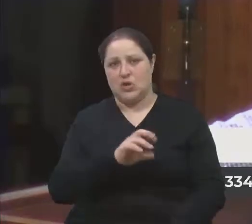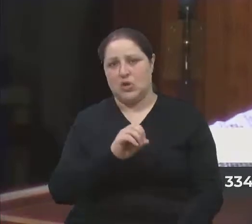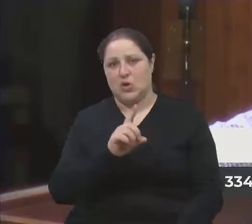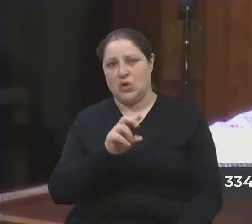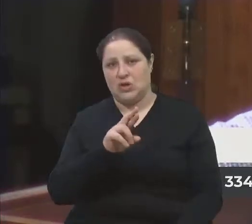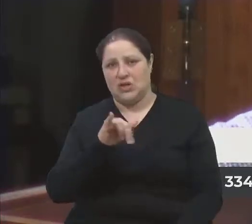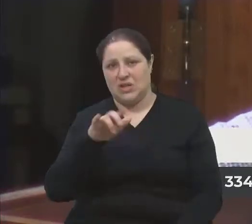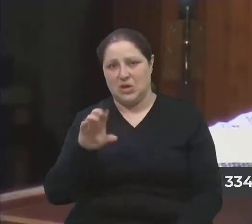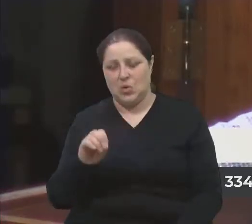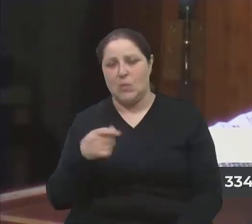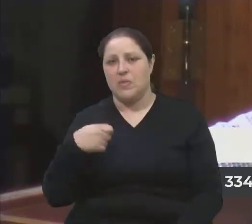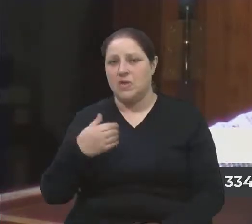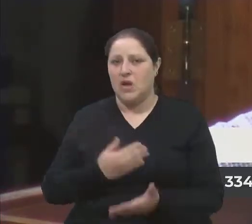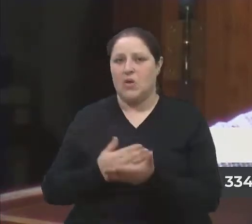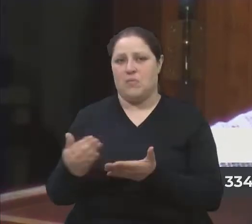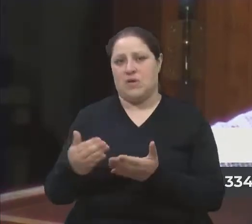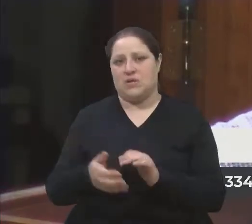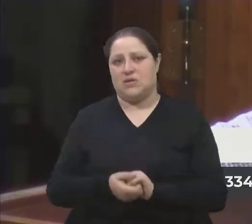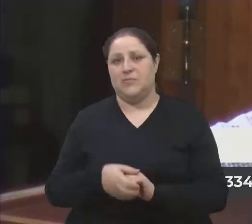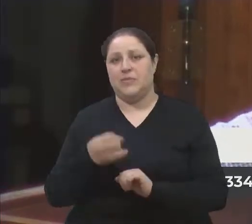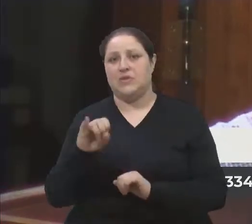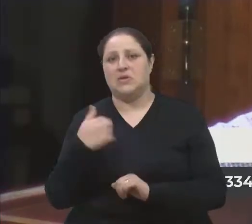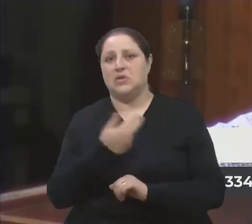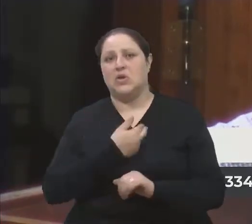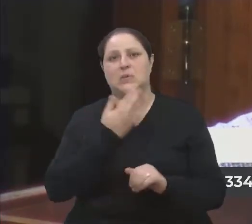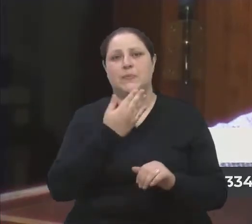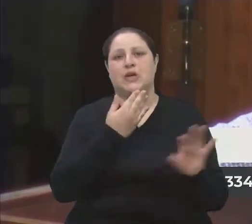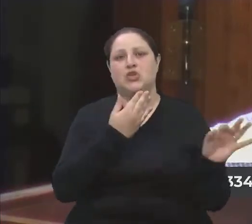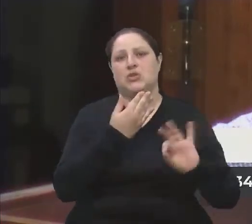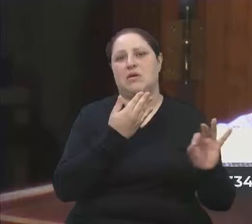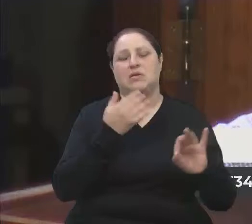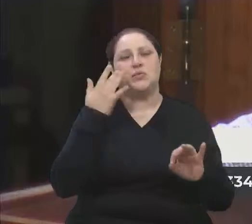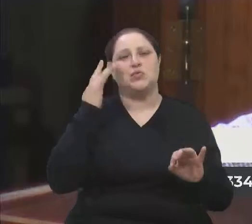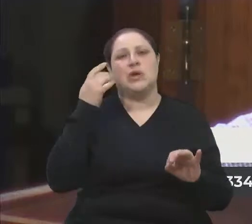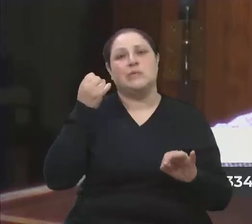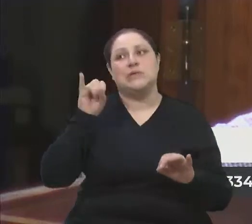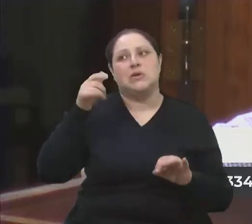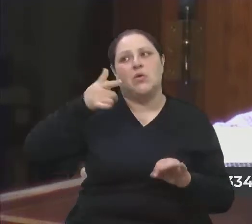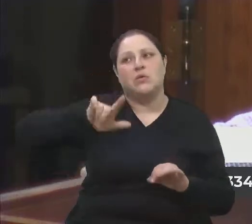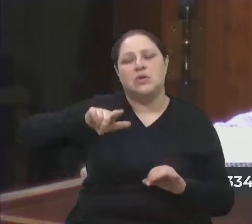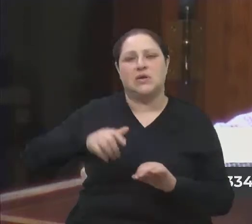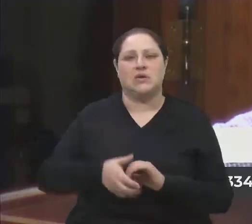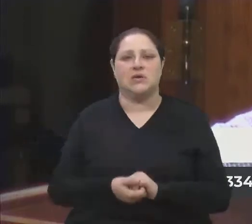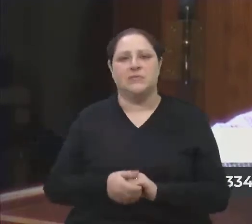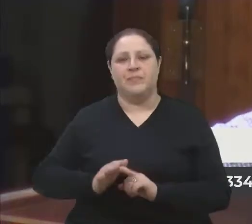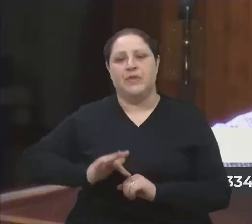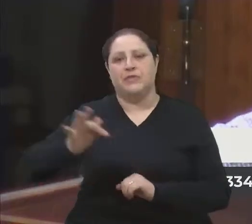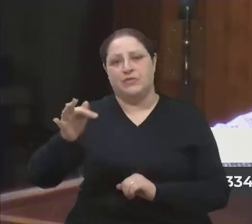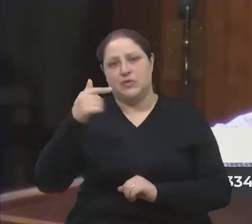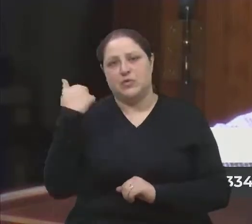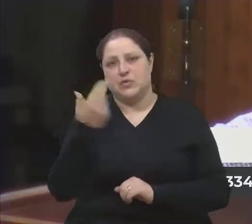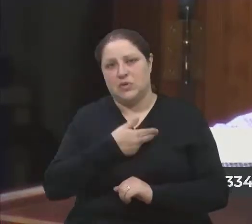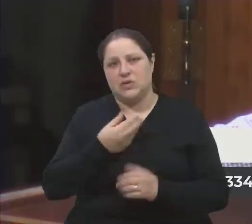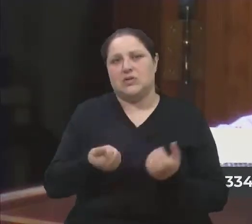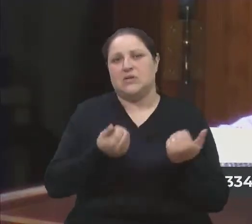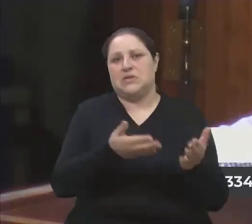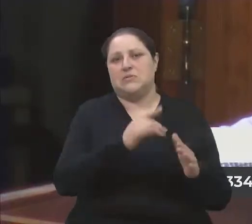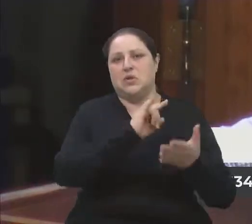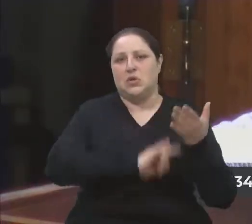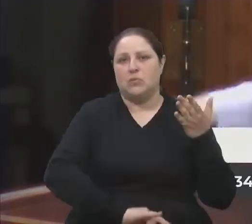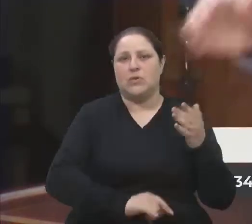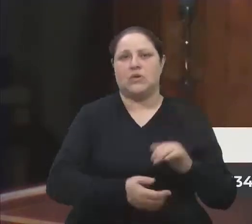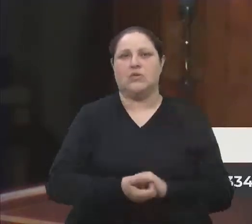primeiro passo. Se nós não fazermos o pedido, a gente não sabe se vai conseguir. Em breve estaremos aí encaminhando a documentação para